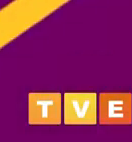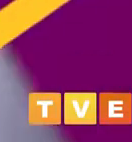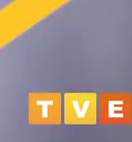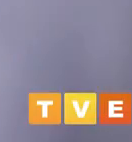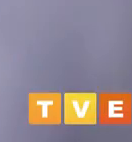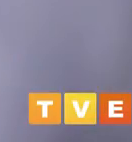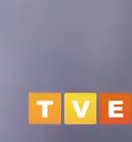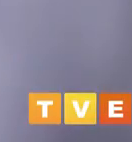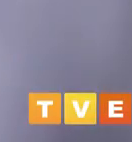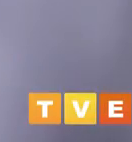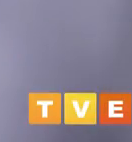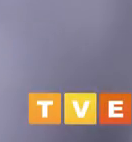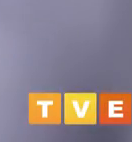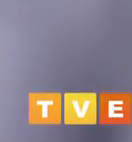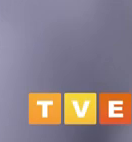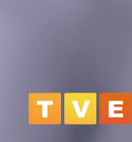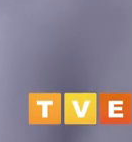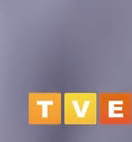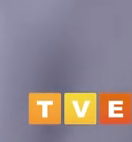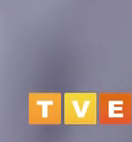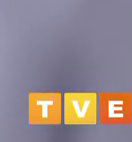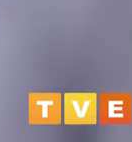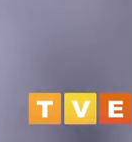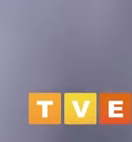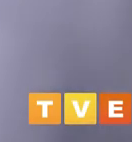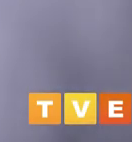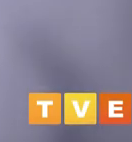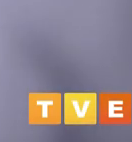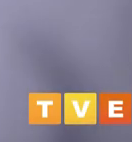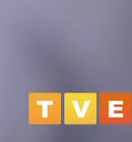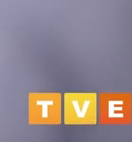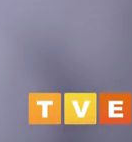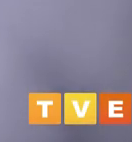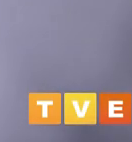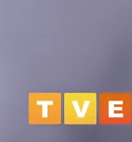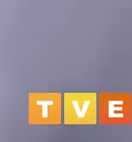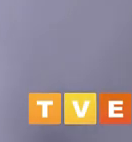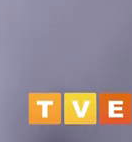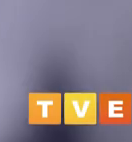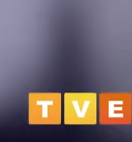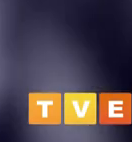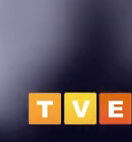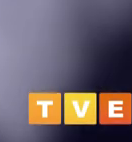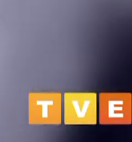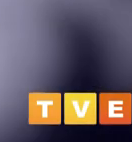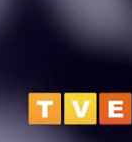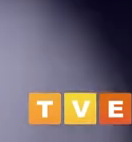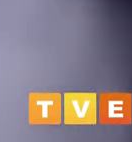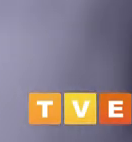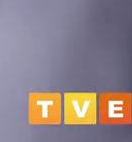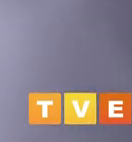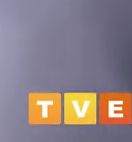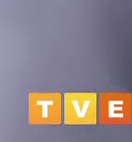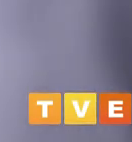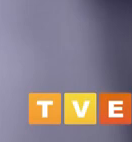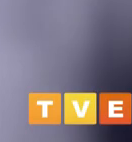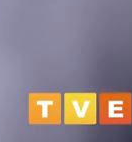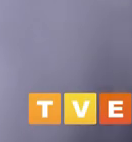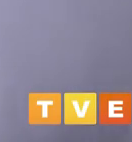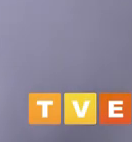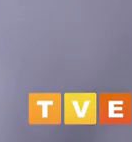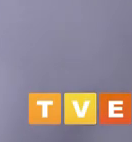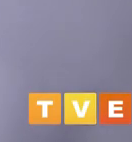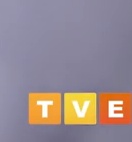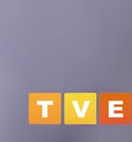onde nos levará o digital dinheiro verdade e trabalho são as próximas